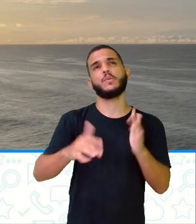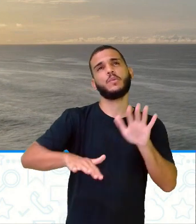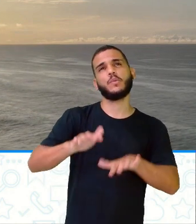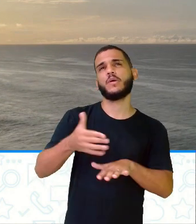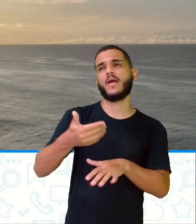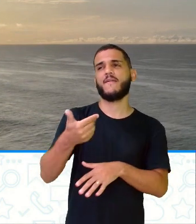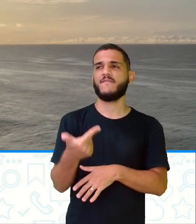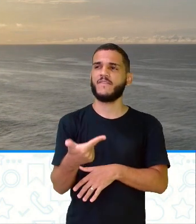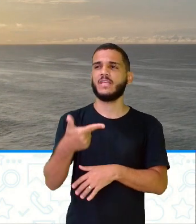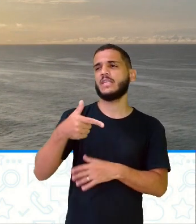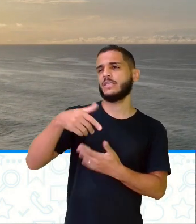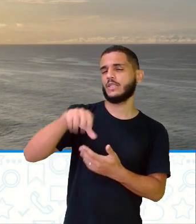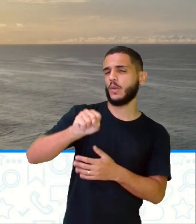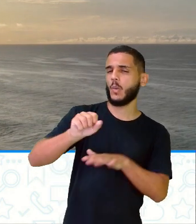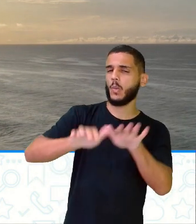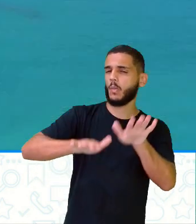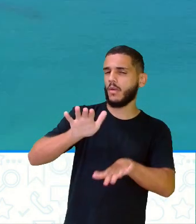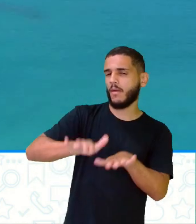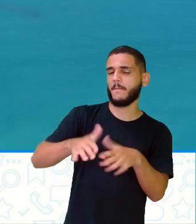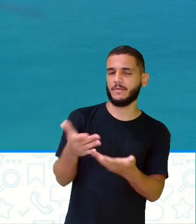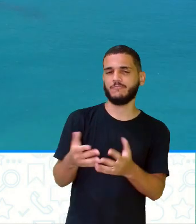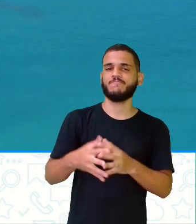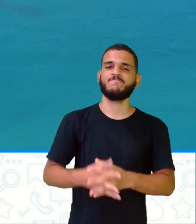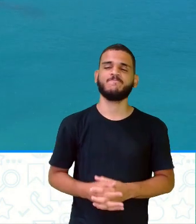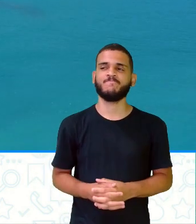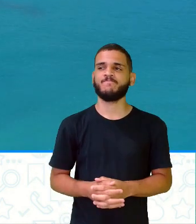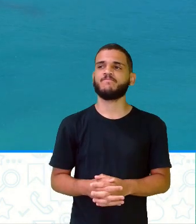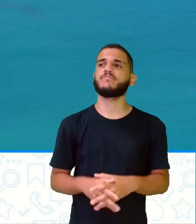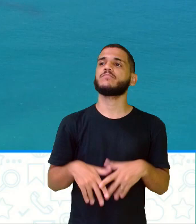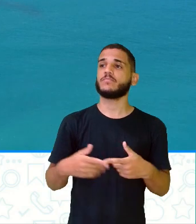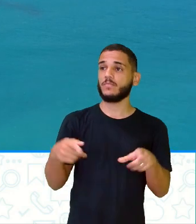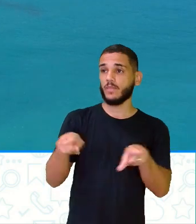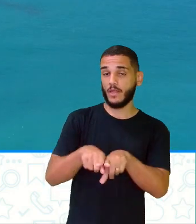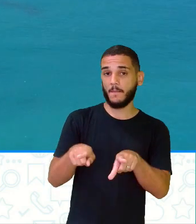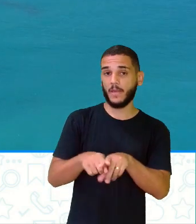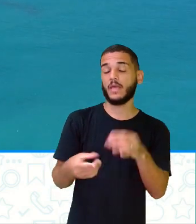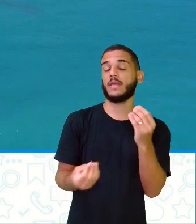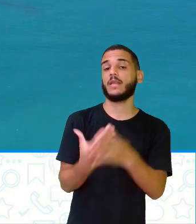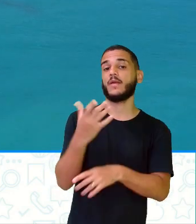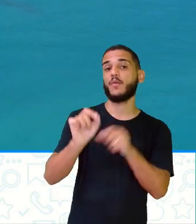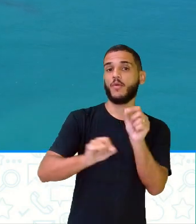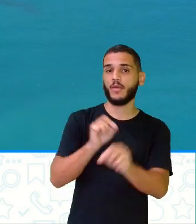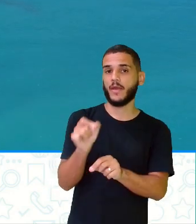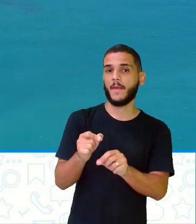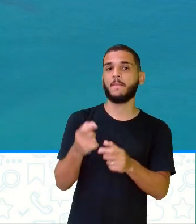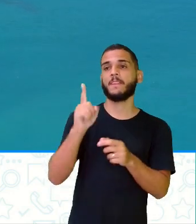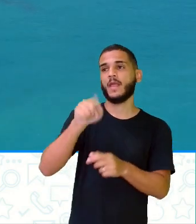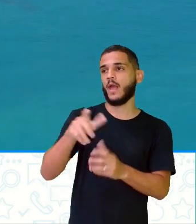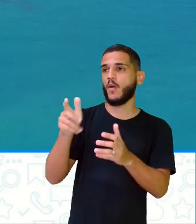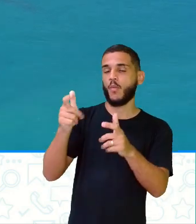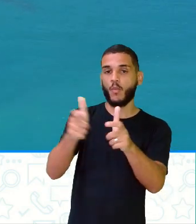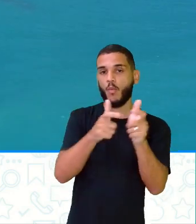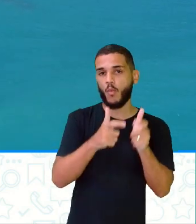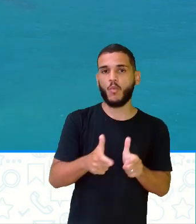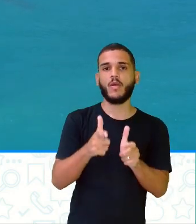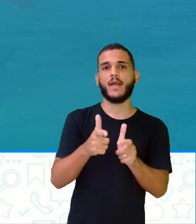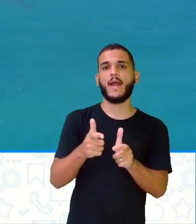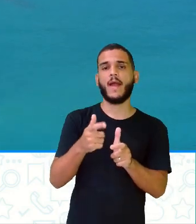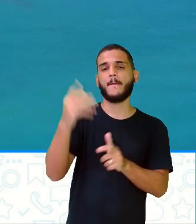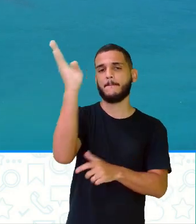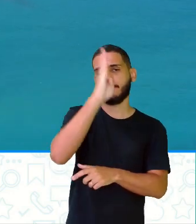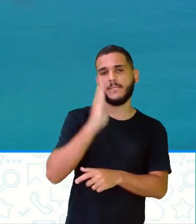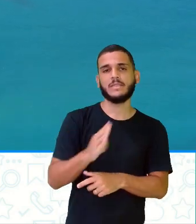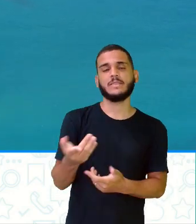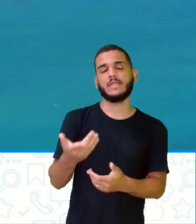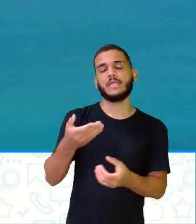lá aqueles mares bonitos que tem lá, tá certo? E também foi criado lá um Parque Nacional Marinho, que foi